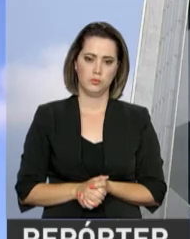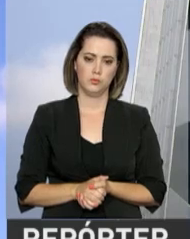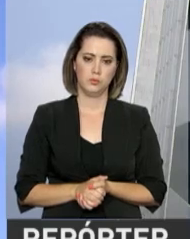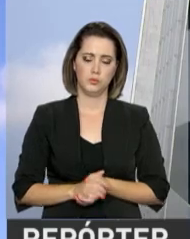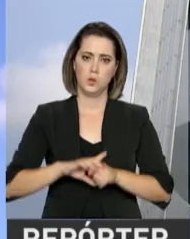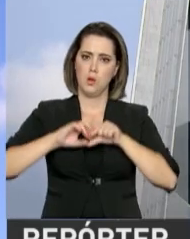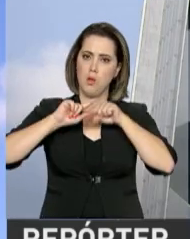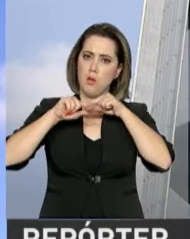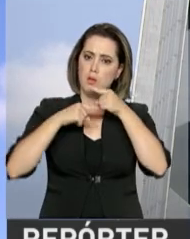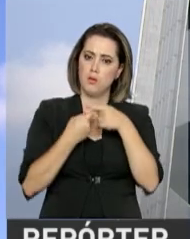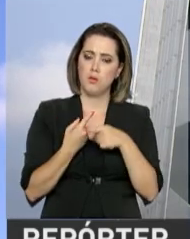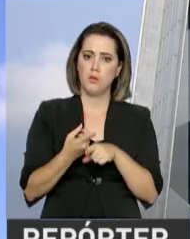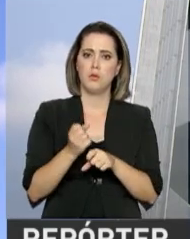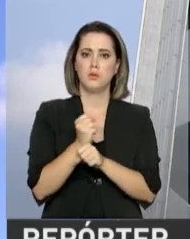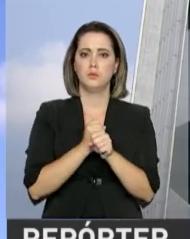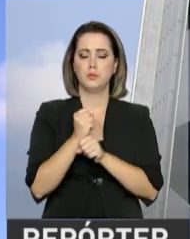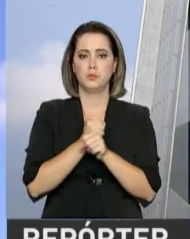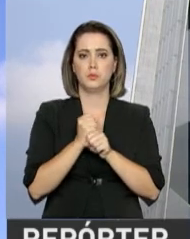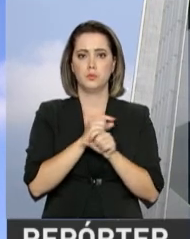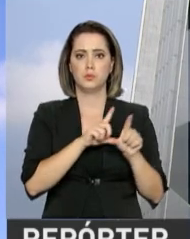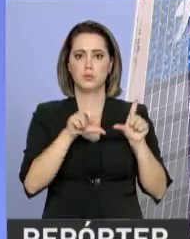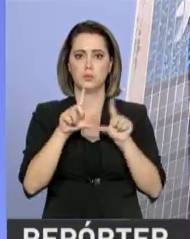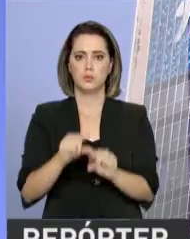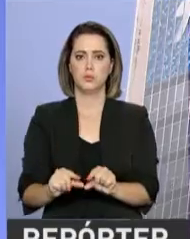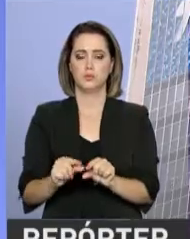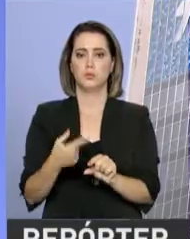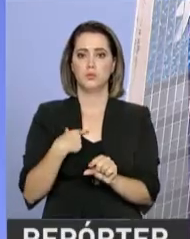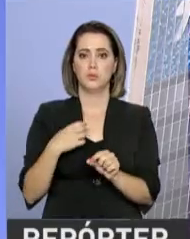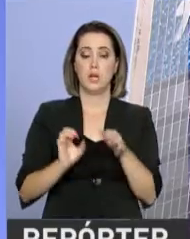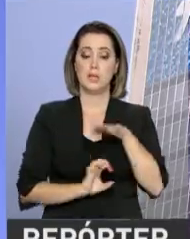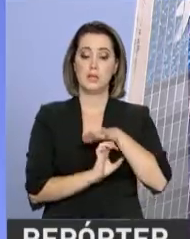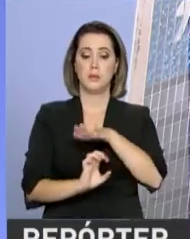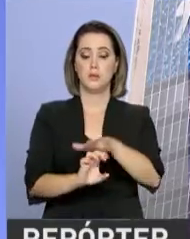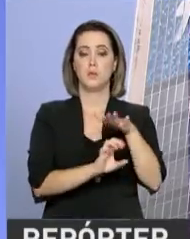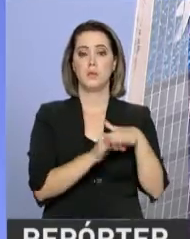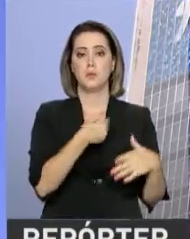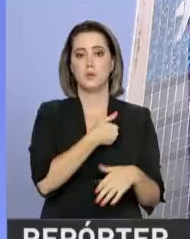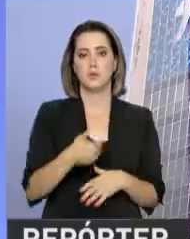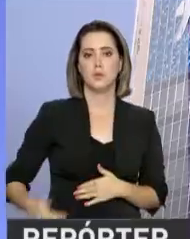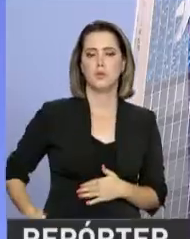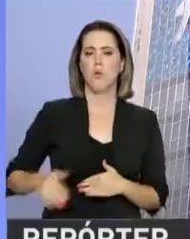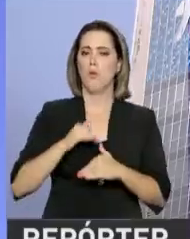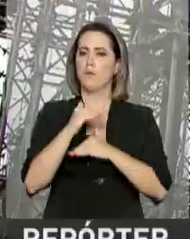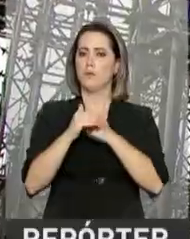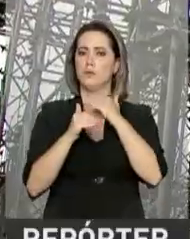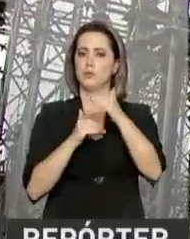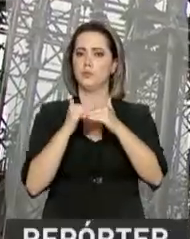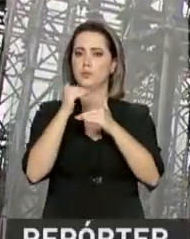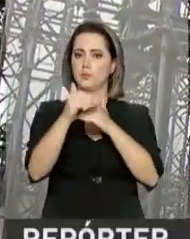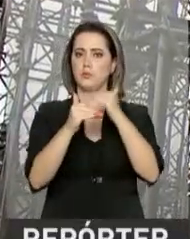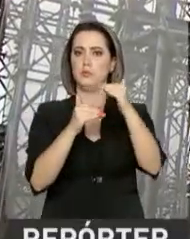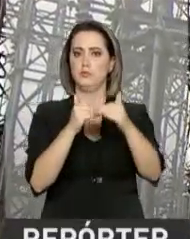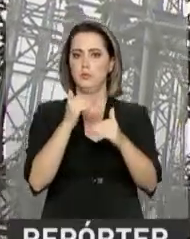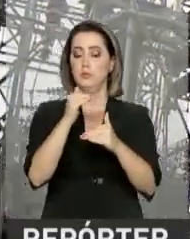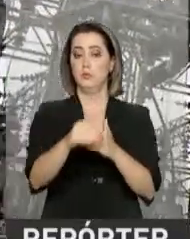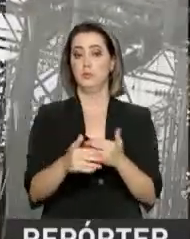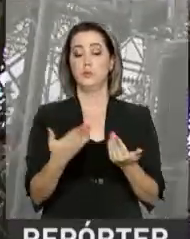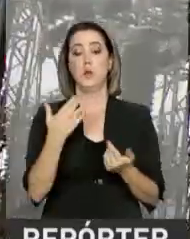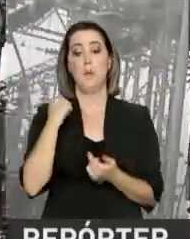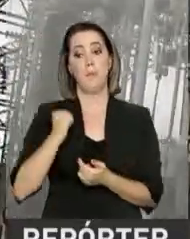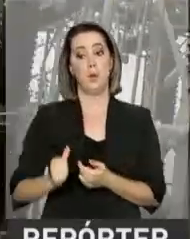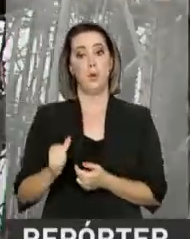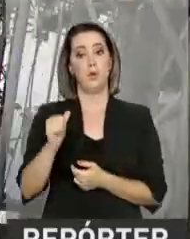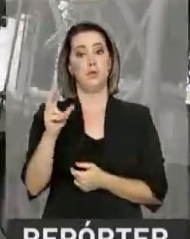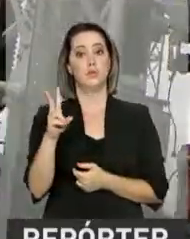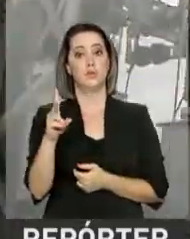após alguns anos de ação estagnação as estatais voltaram a crescer em 2016 as ações na bolsa de valores da